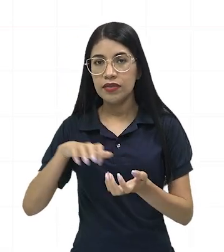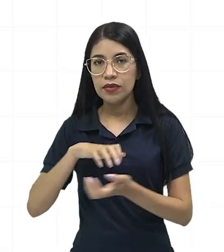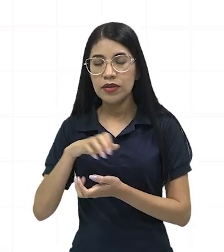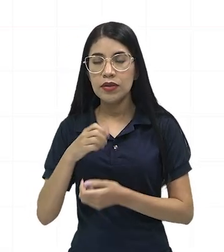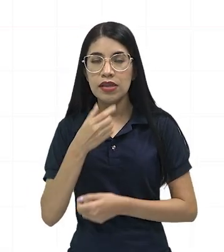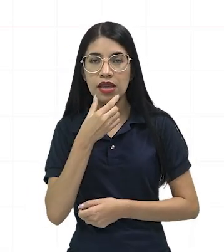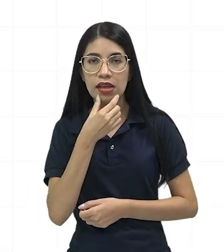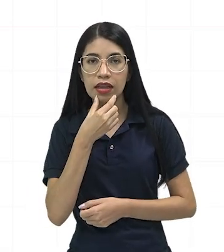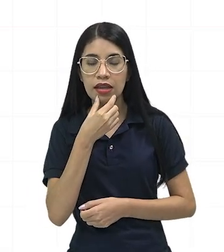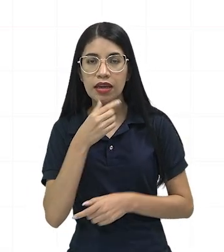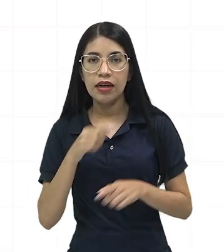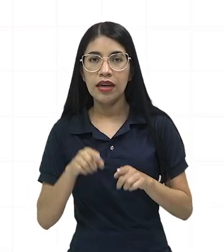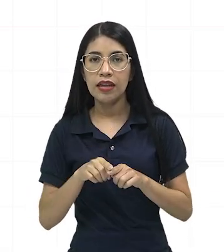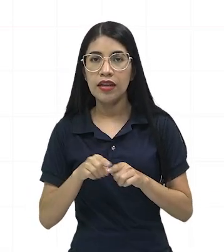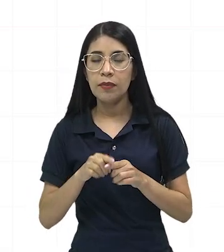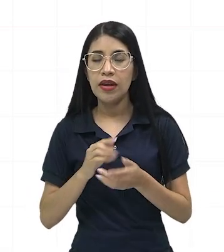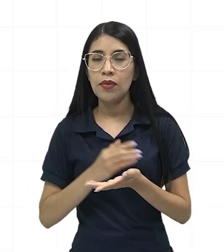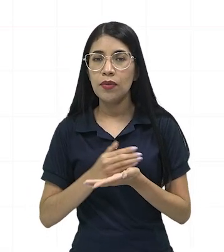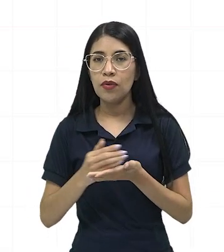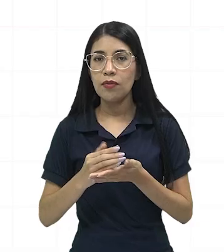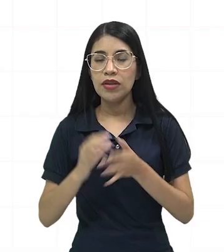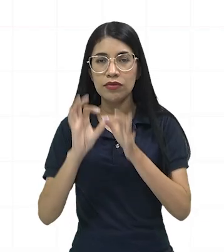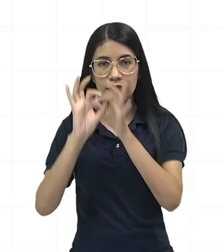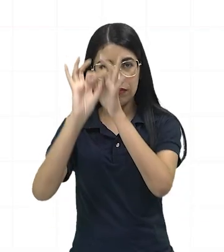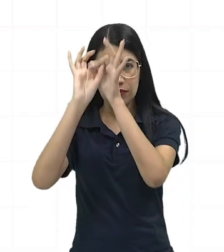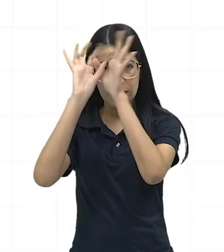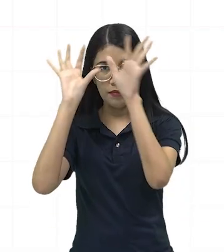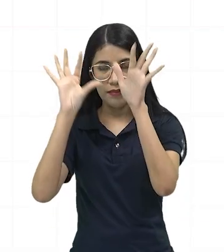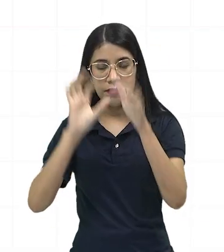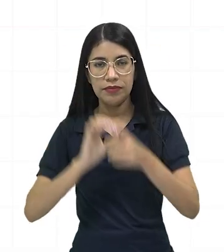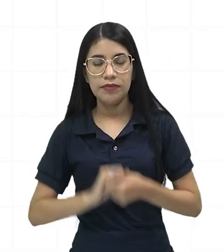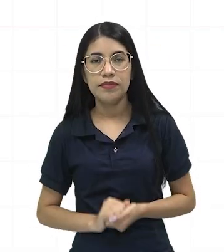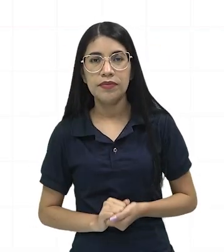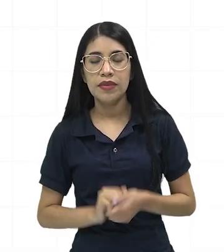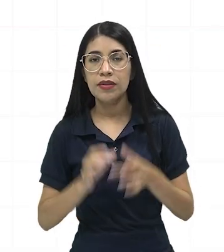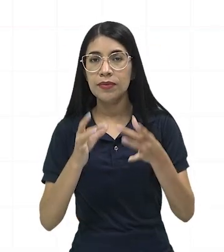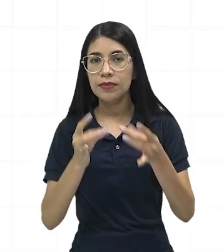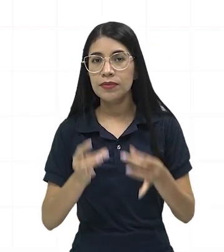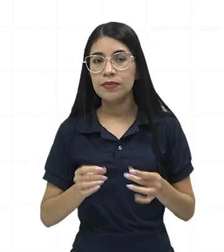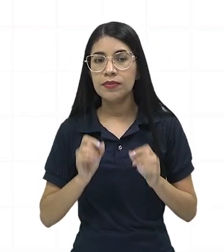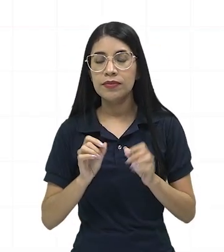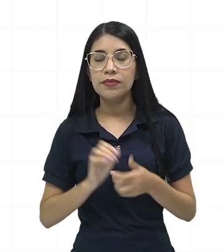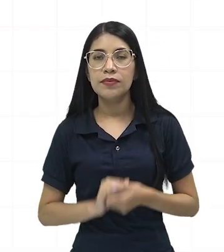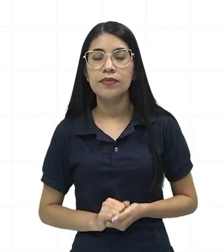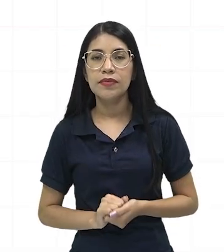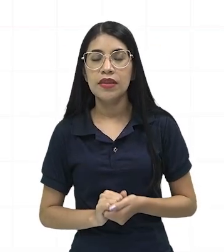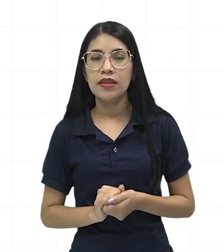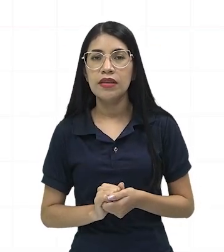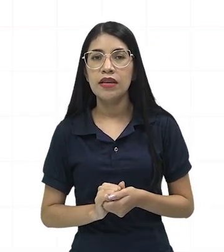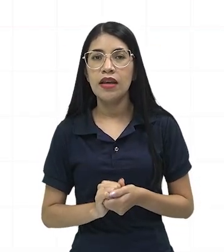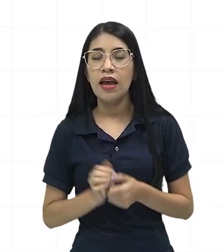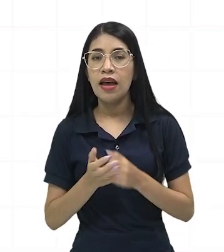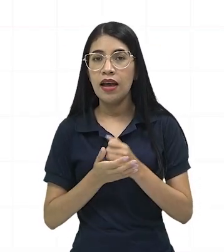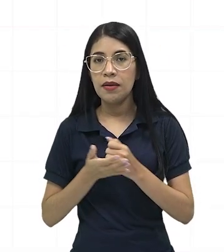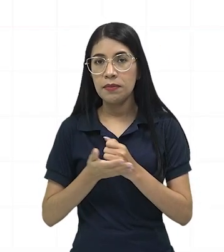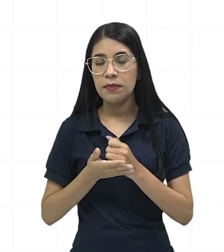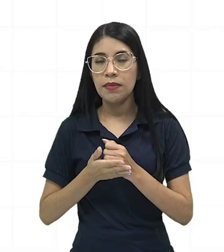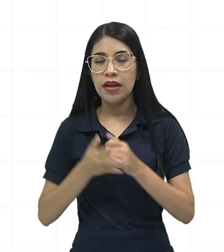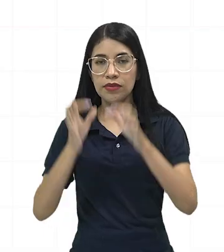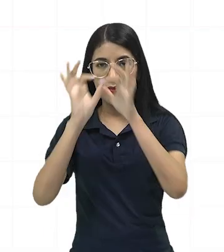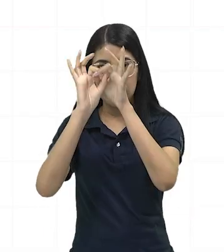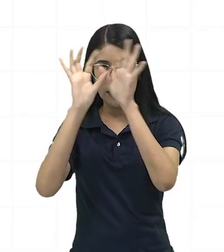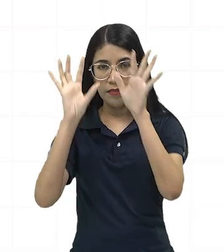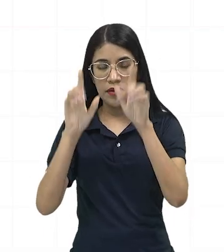revoluções inglesas e o princípio do liberalismo. De detalhamento, falaremos sobre os princípios do